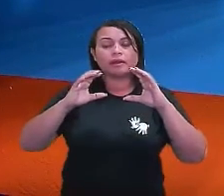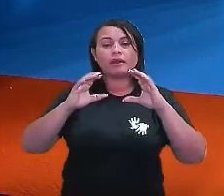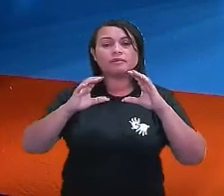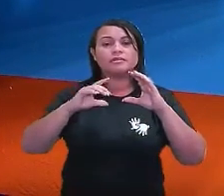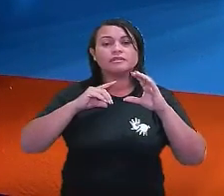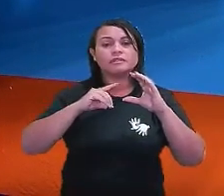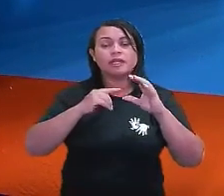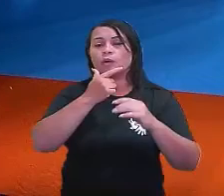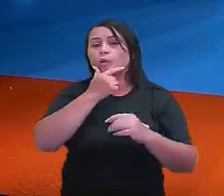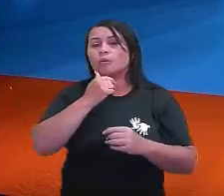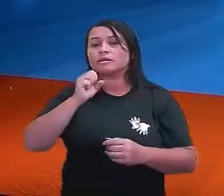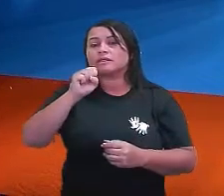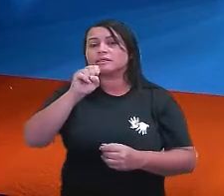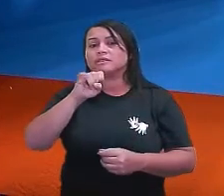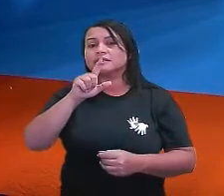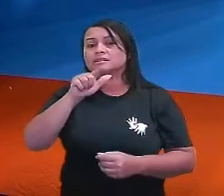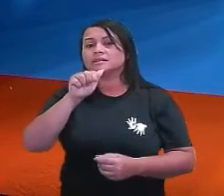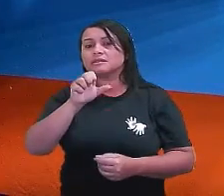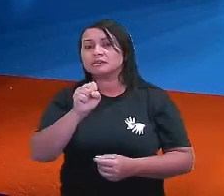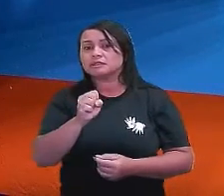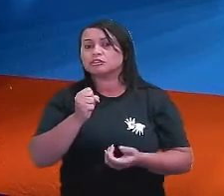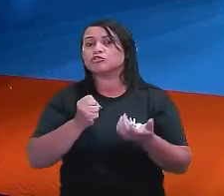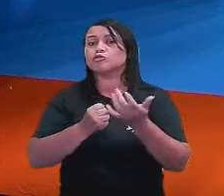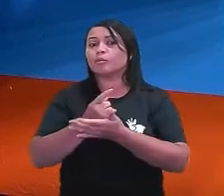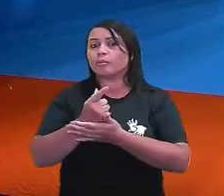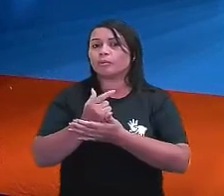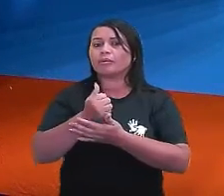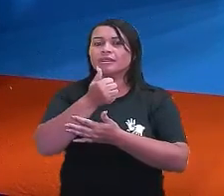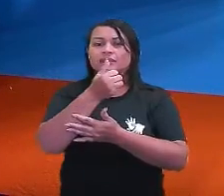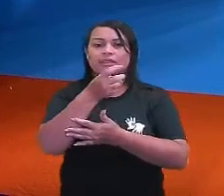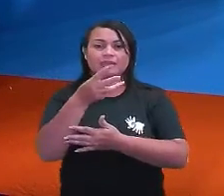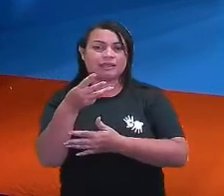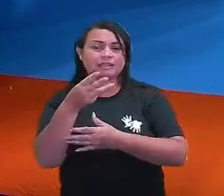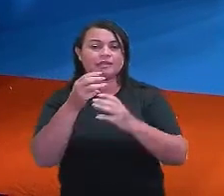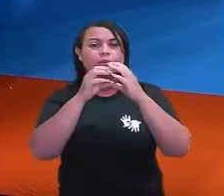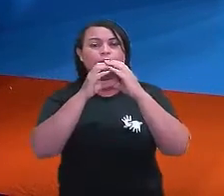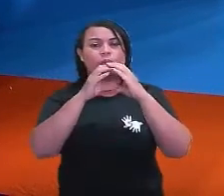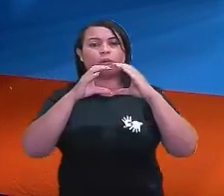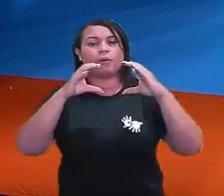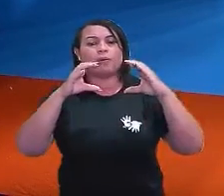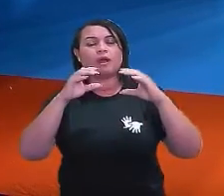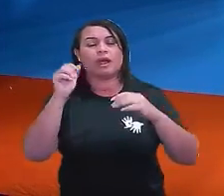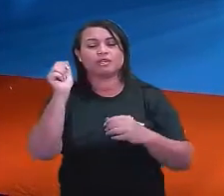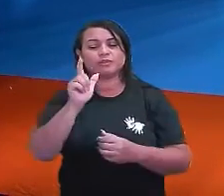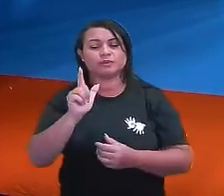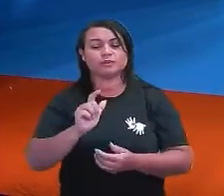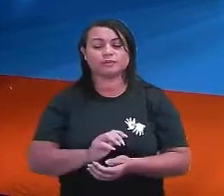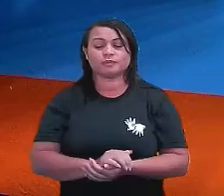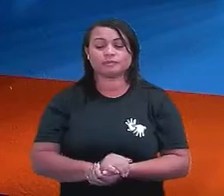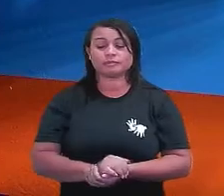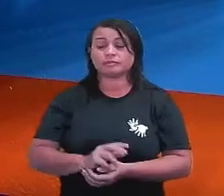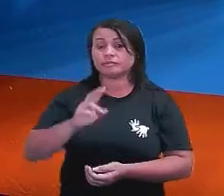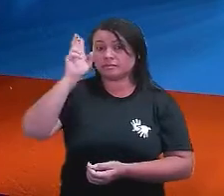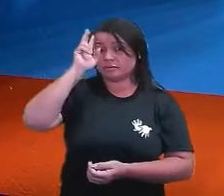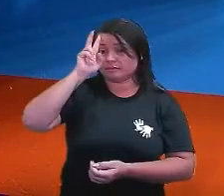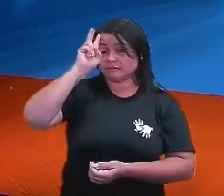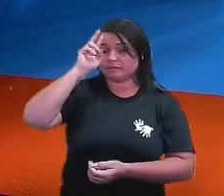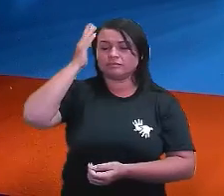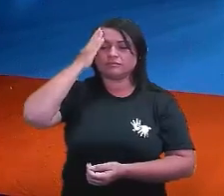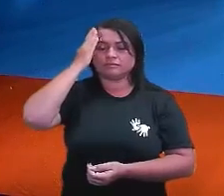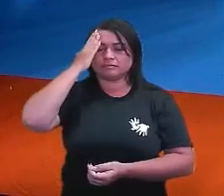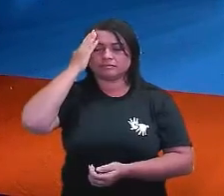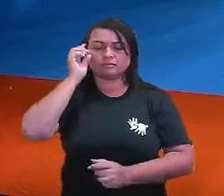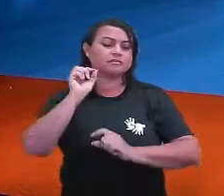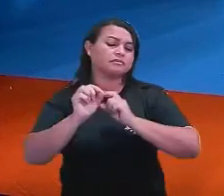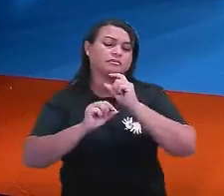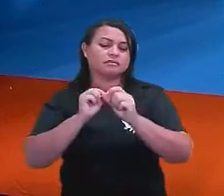comprou? Ele comprou 13 balões azuis, tá certo? Lembrando, se eu quiser saber a fração de um